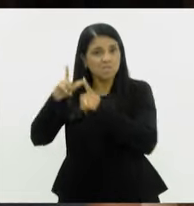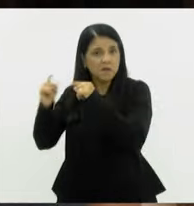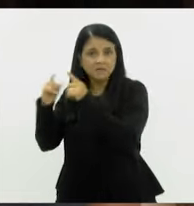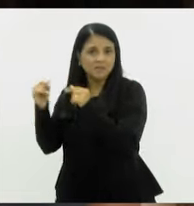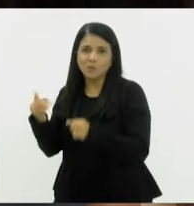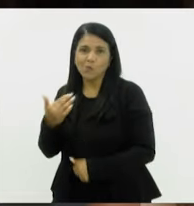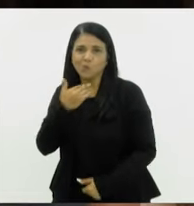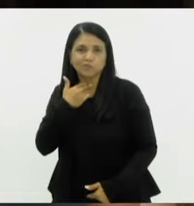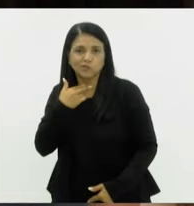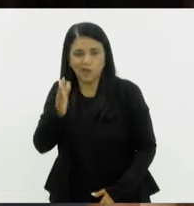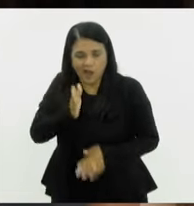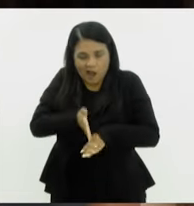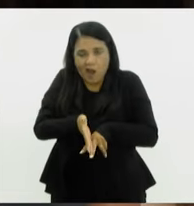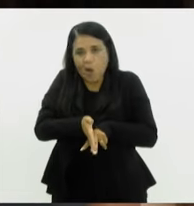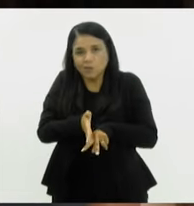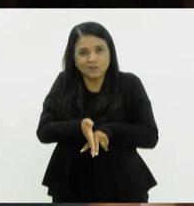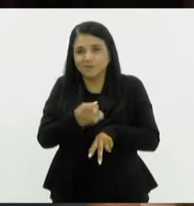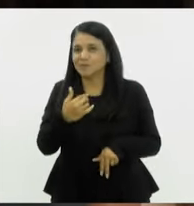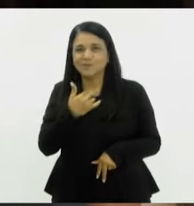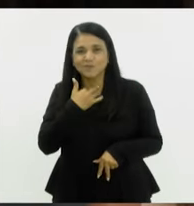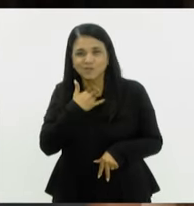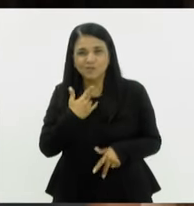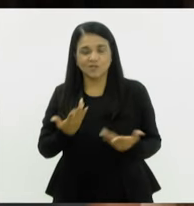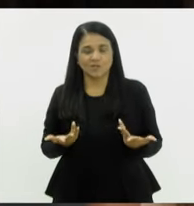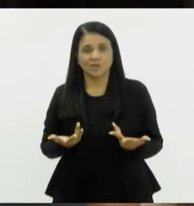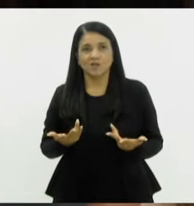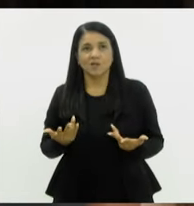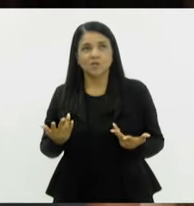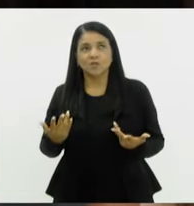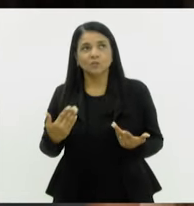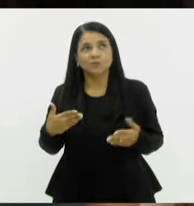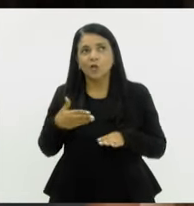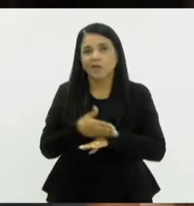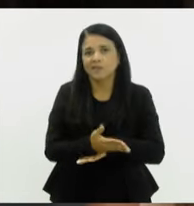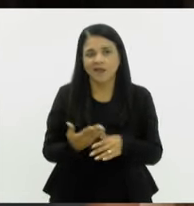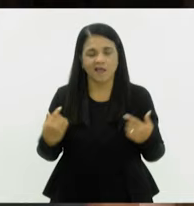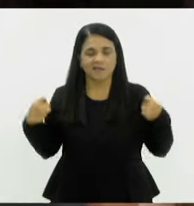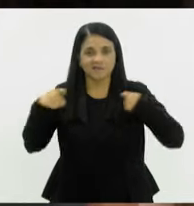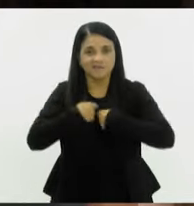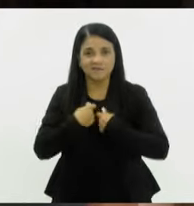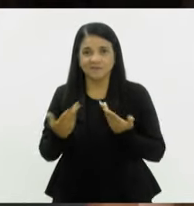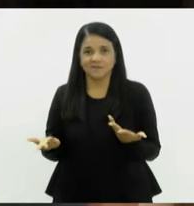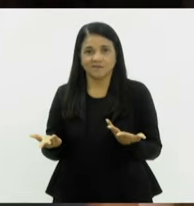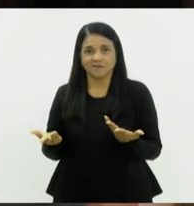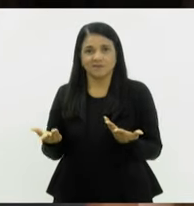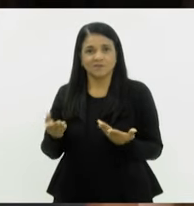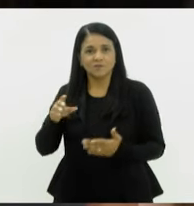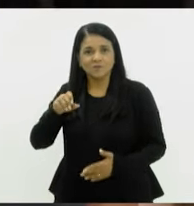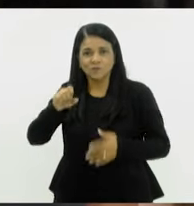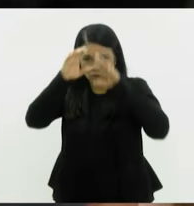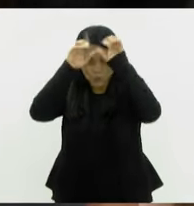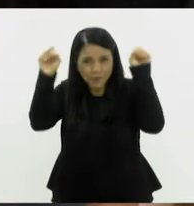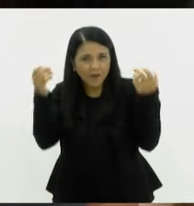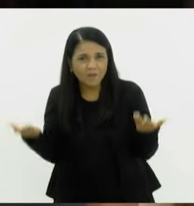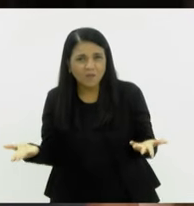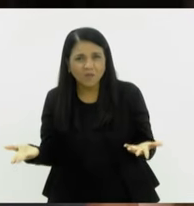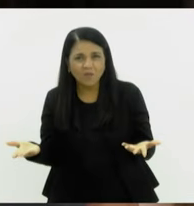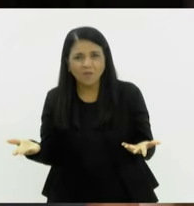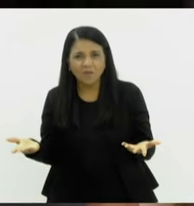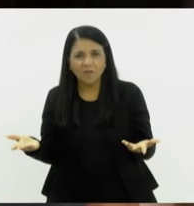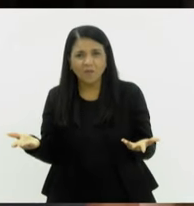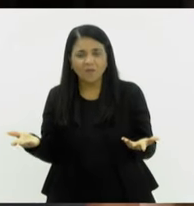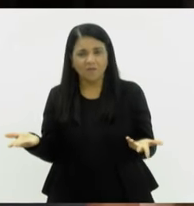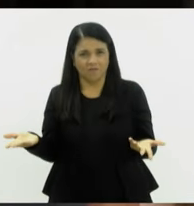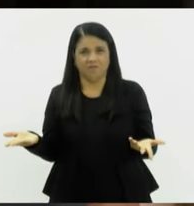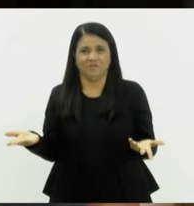no Supremo não podia entrar sem Blazer no Supremo Ora eu não uso Blazer nem no Congresso tem que usar no Supremo por quê então